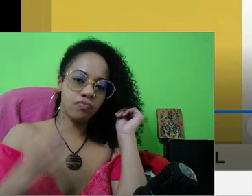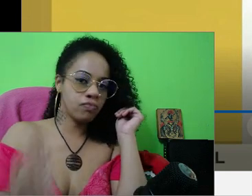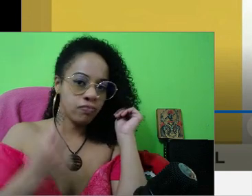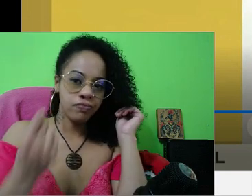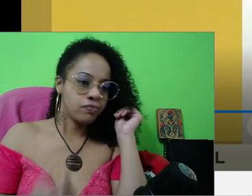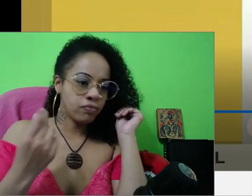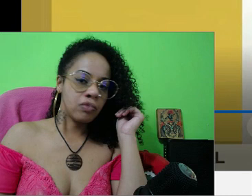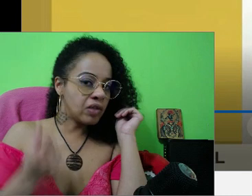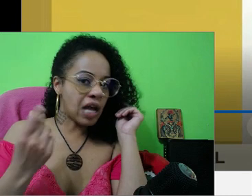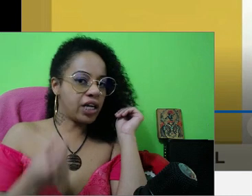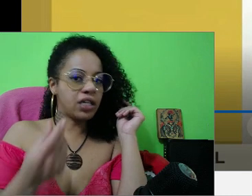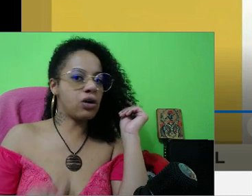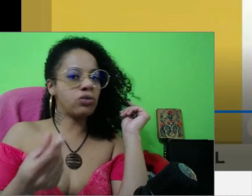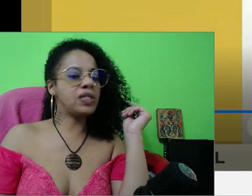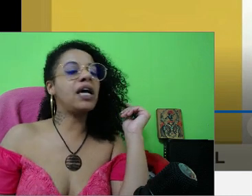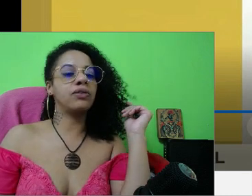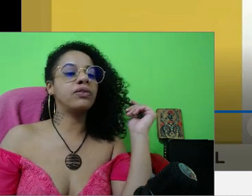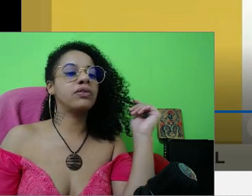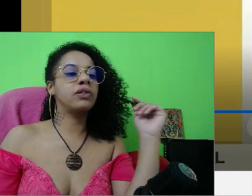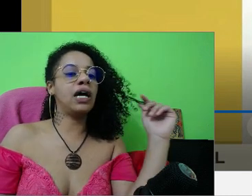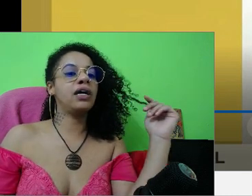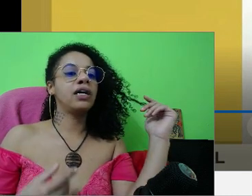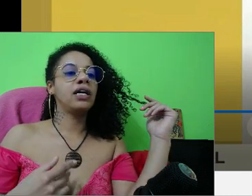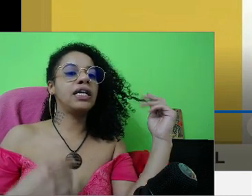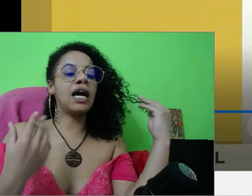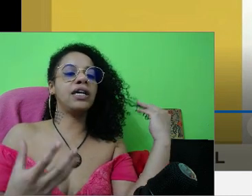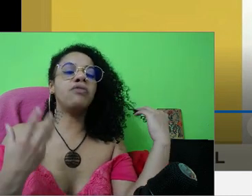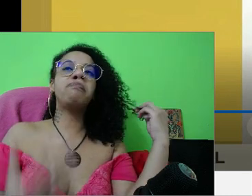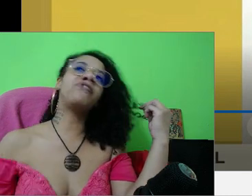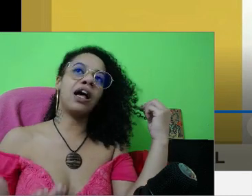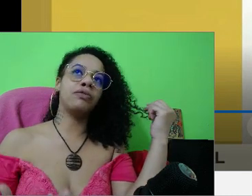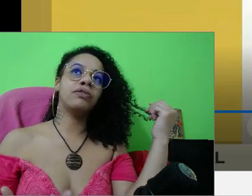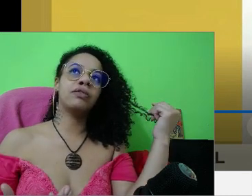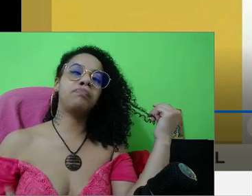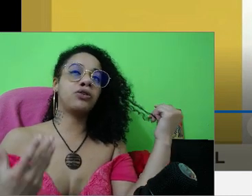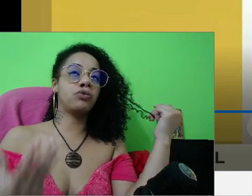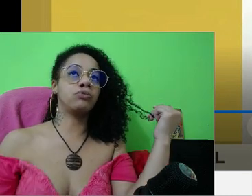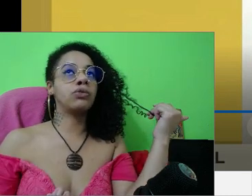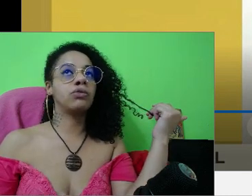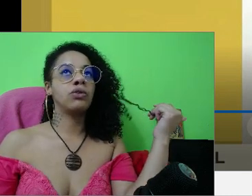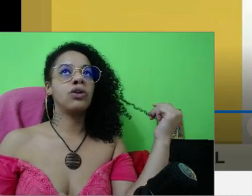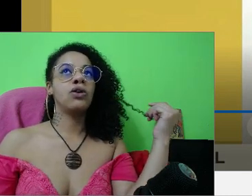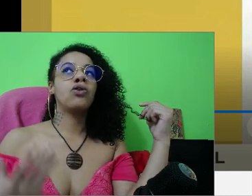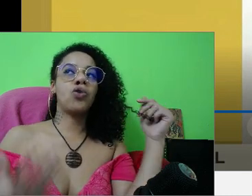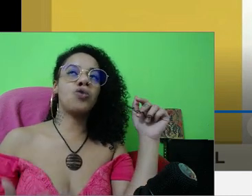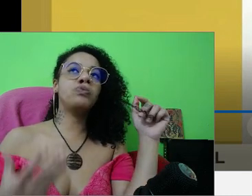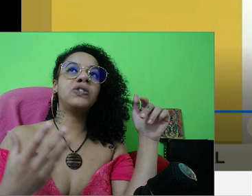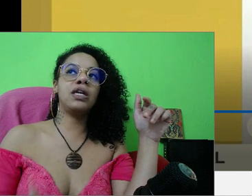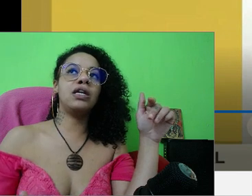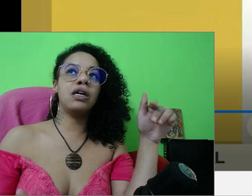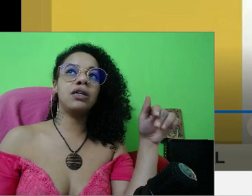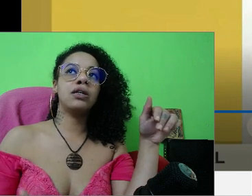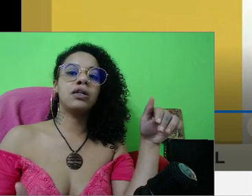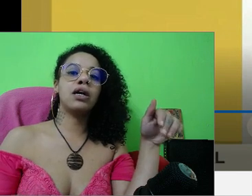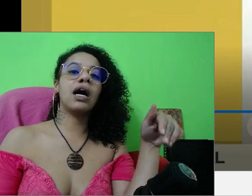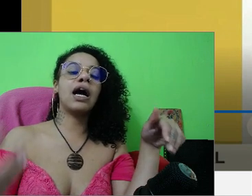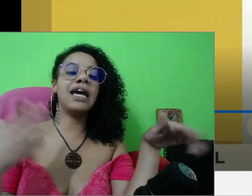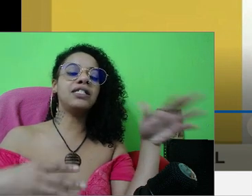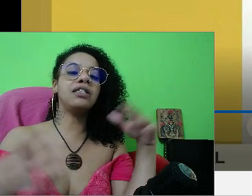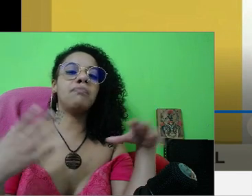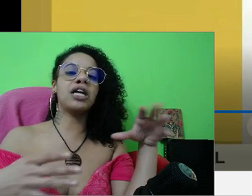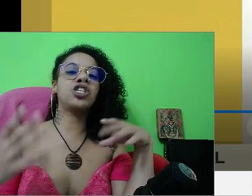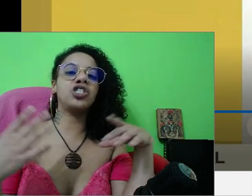coisas na hora que tá acontecendo né E aí eu falo pergunto como seria